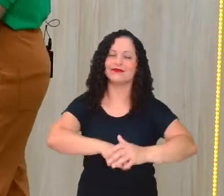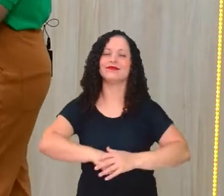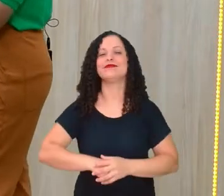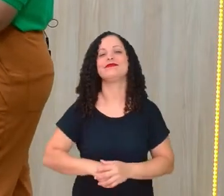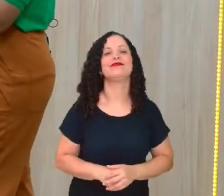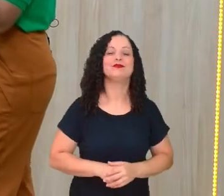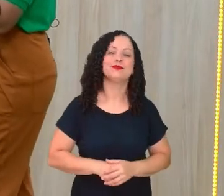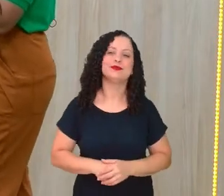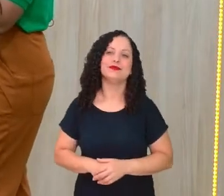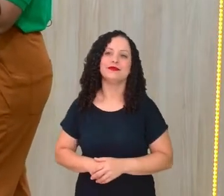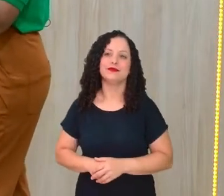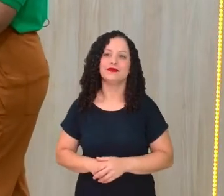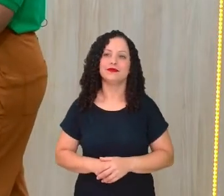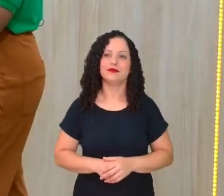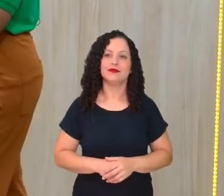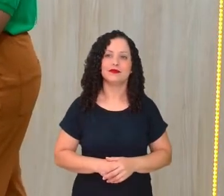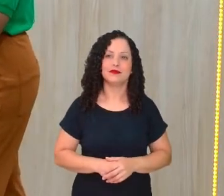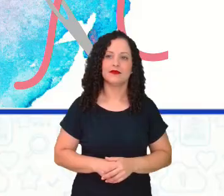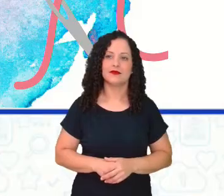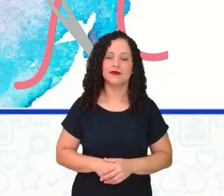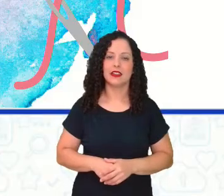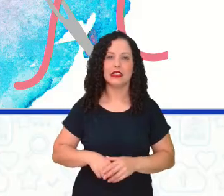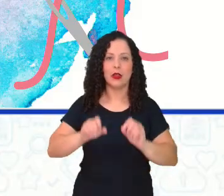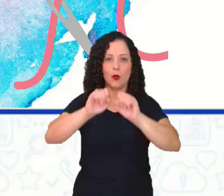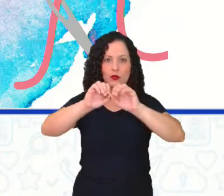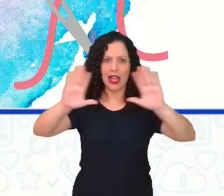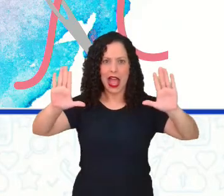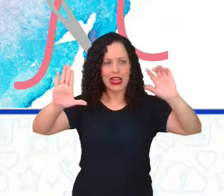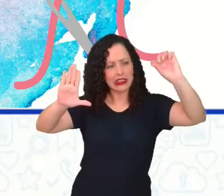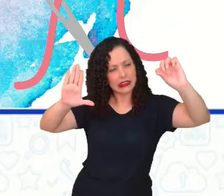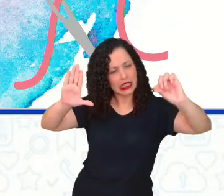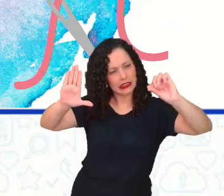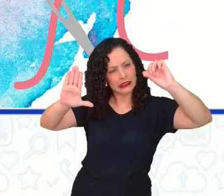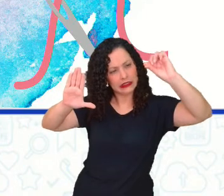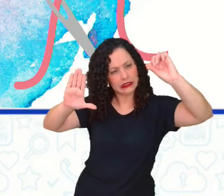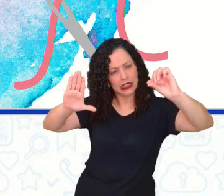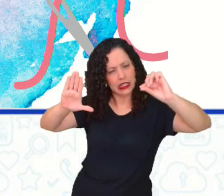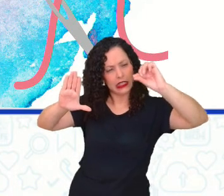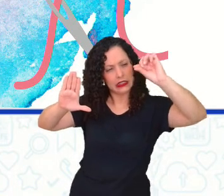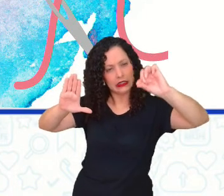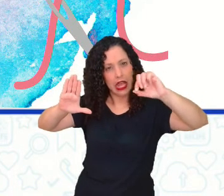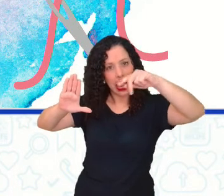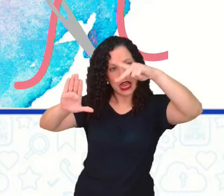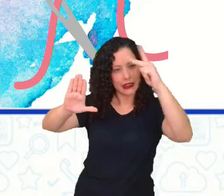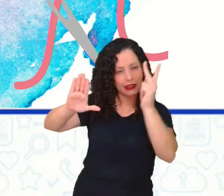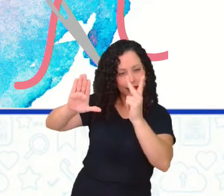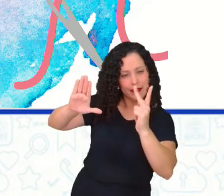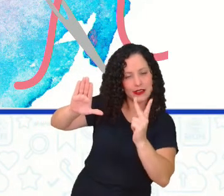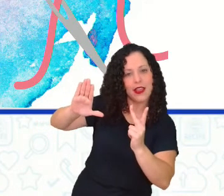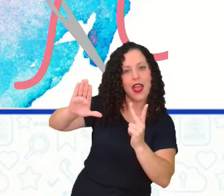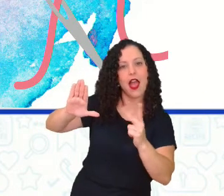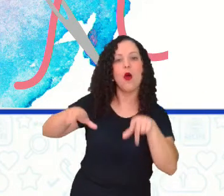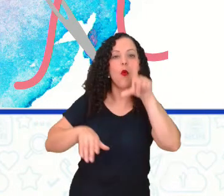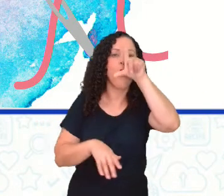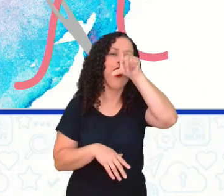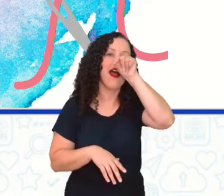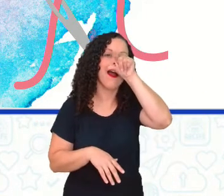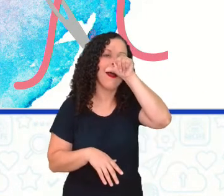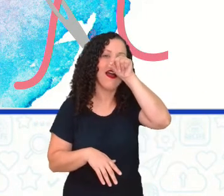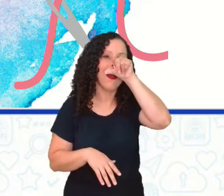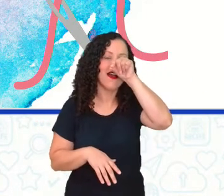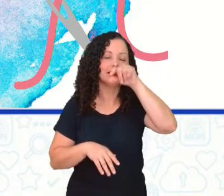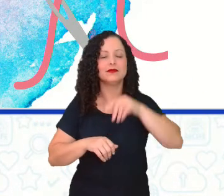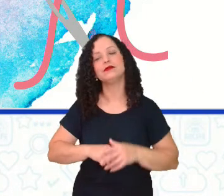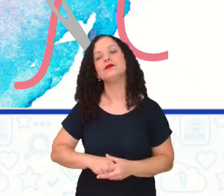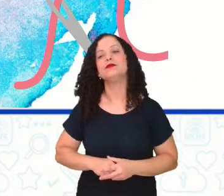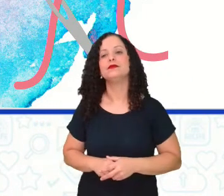Bora lá. Teceu os seus pontos com cuidado, né? Da garça, né? Lembra que ela foi criar uma garça? Então, sabendo então,